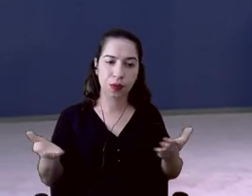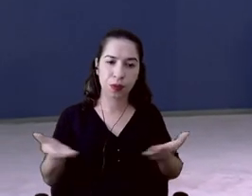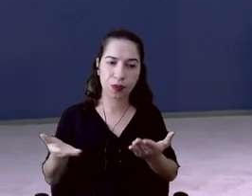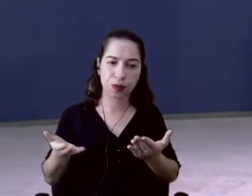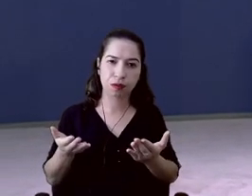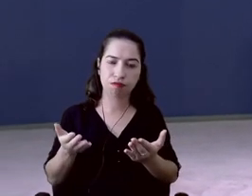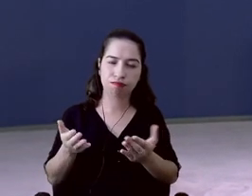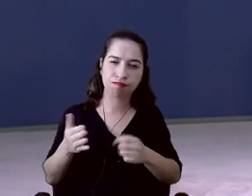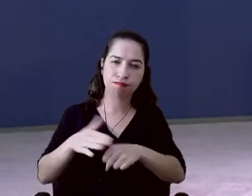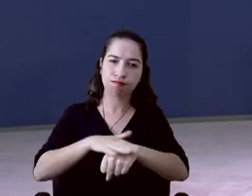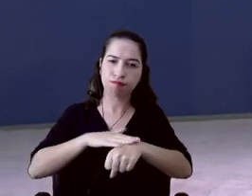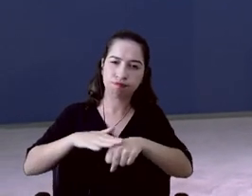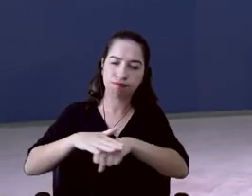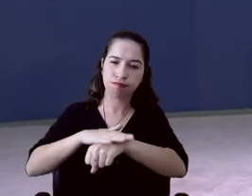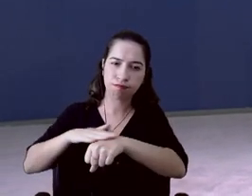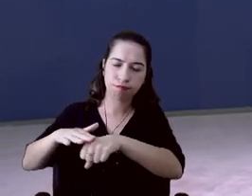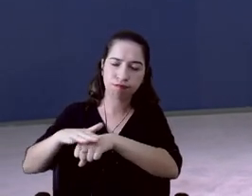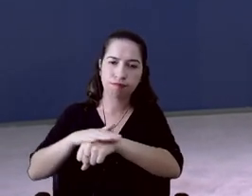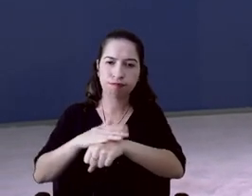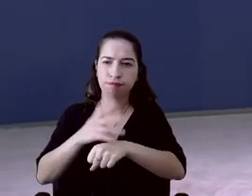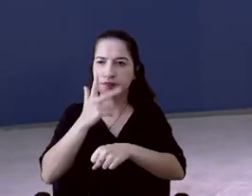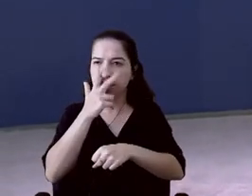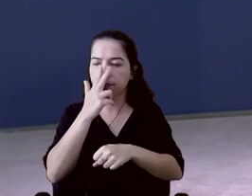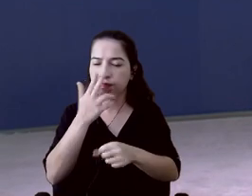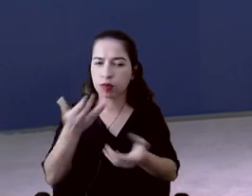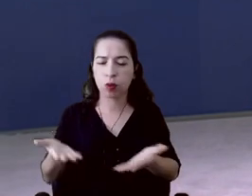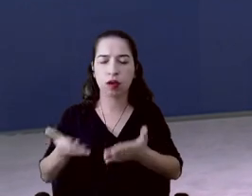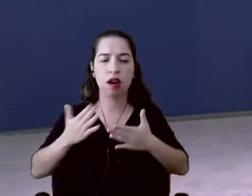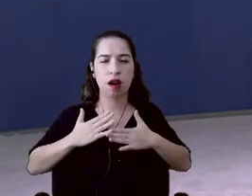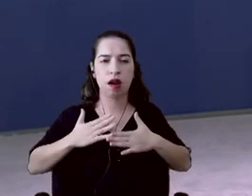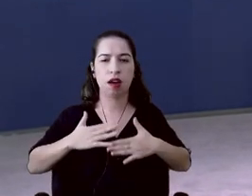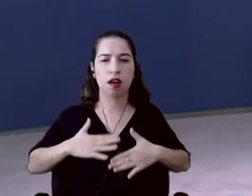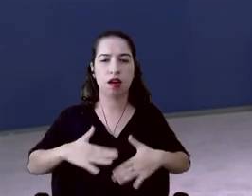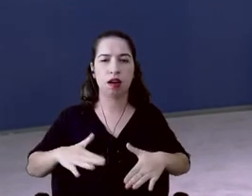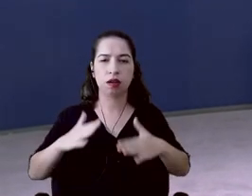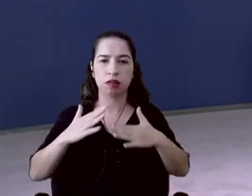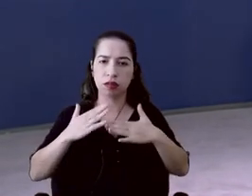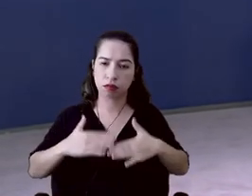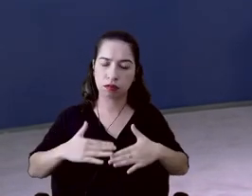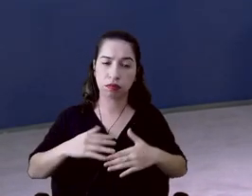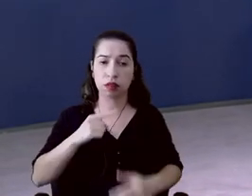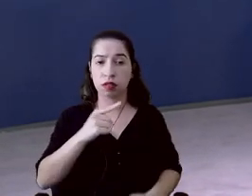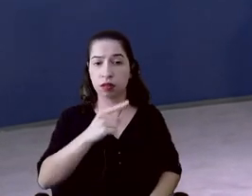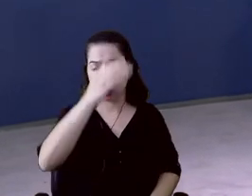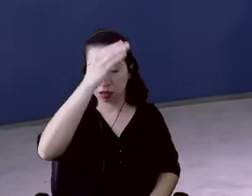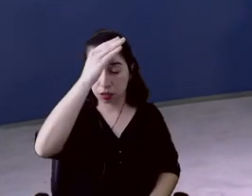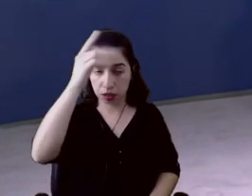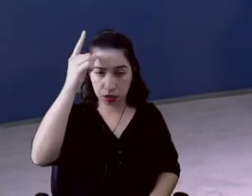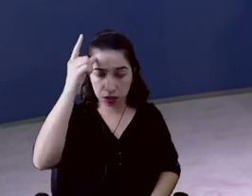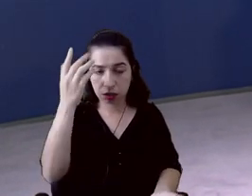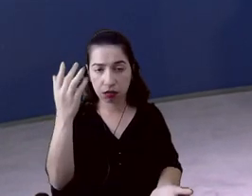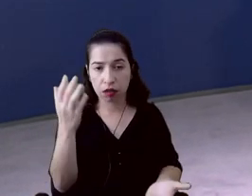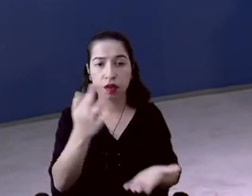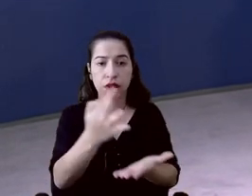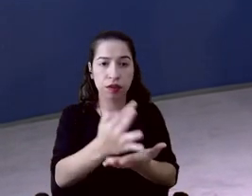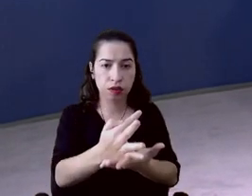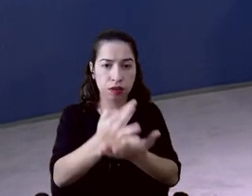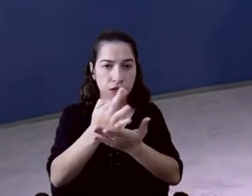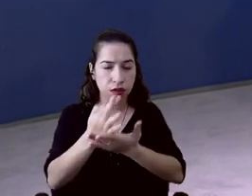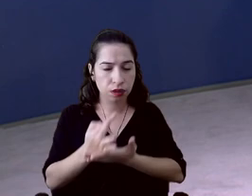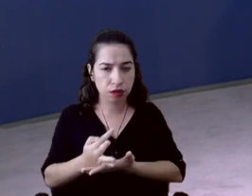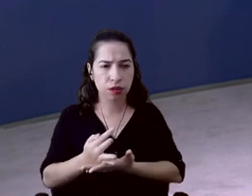mais mas calma sabe com os nossos clientes com os nossos fornecedores tá todo mundo